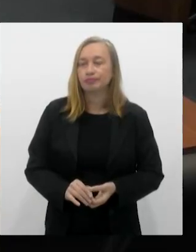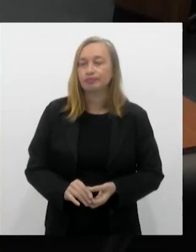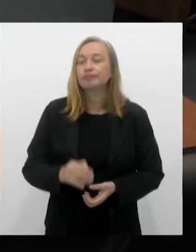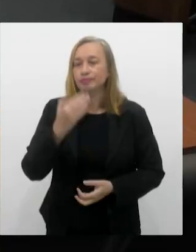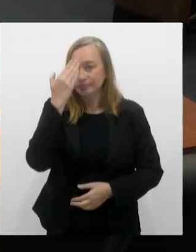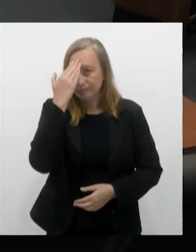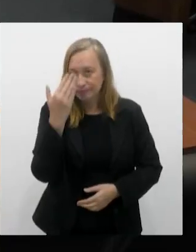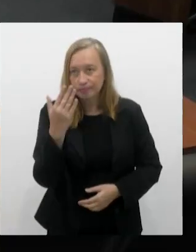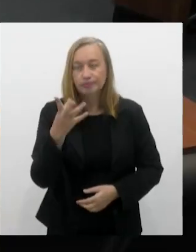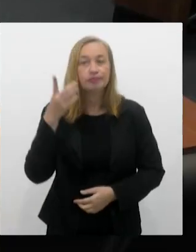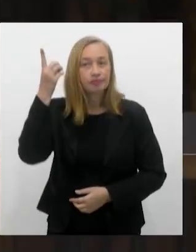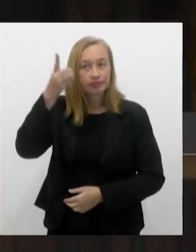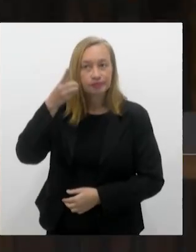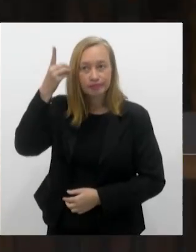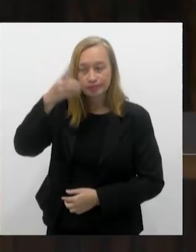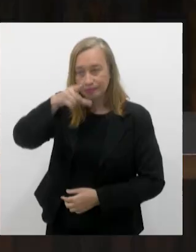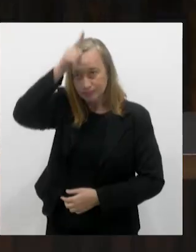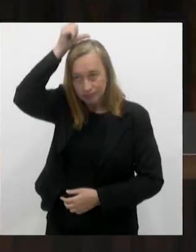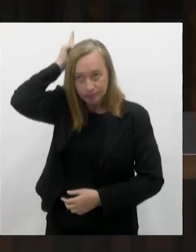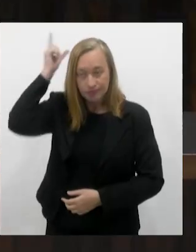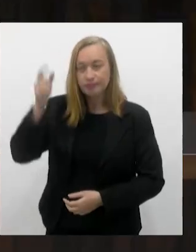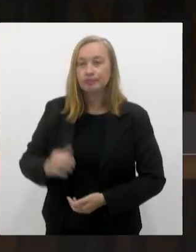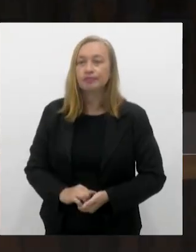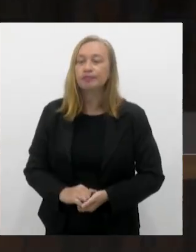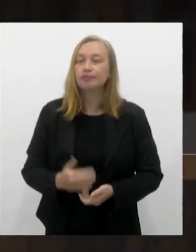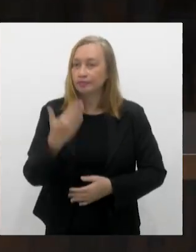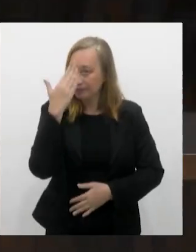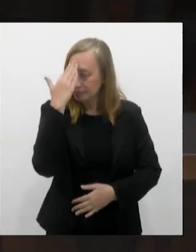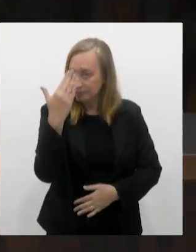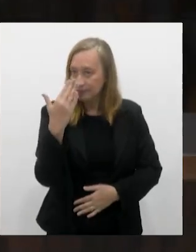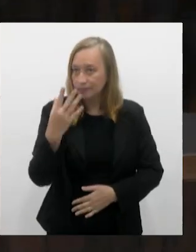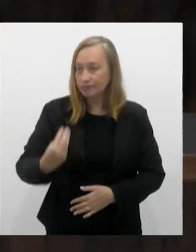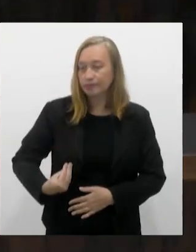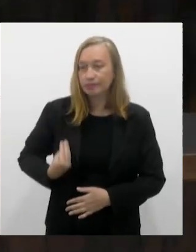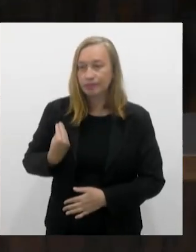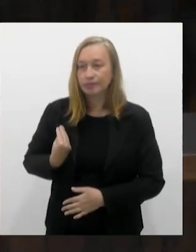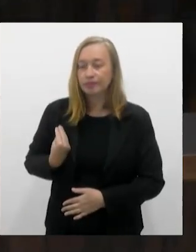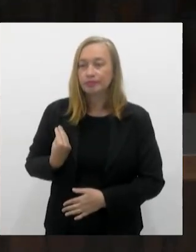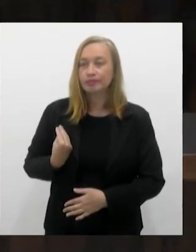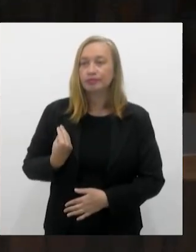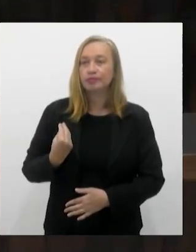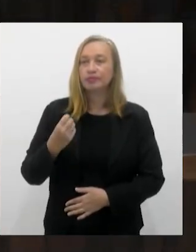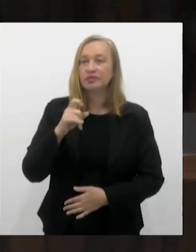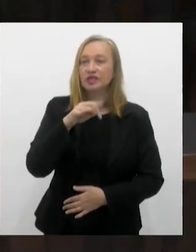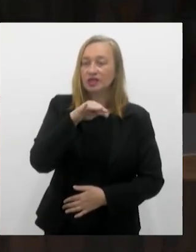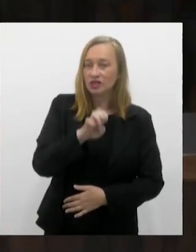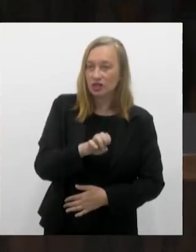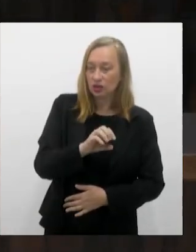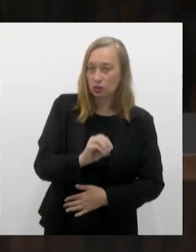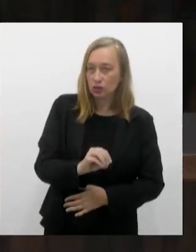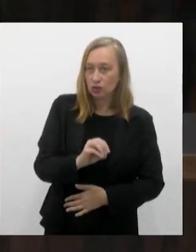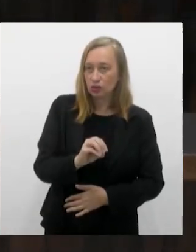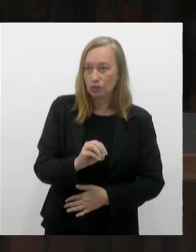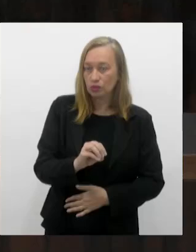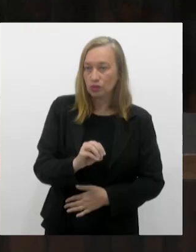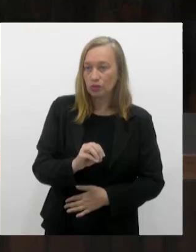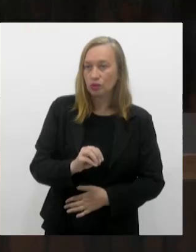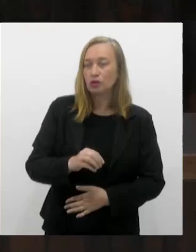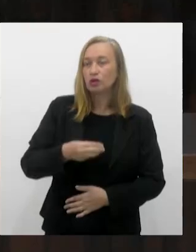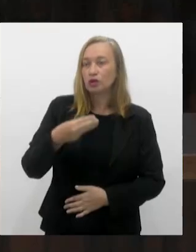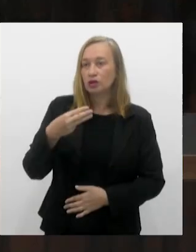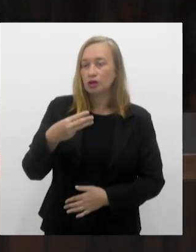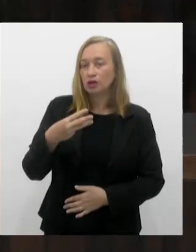Obrigado, nosso nobre deputado Luiz Paulo. Quero também agradecer a presença do Sargento Batista, do 20º